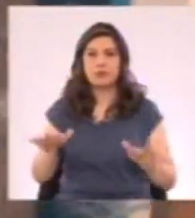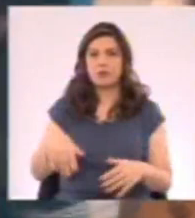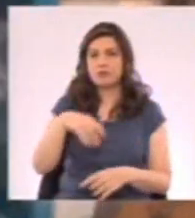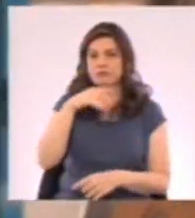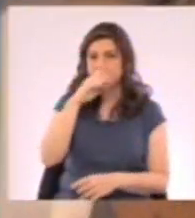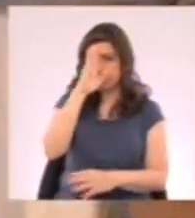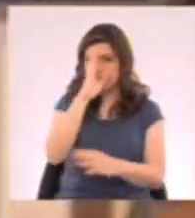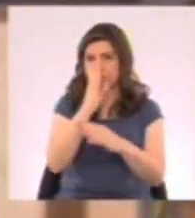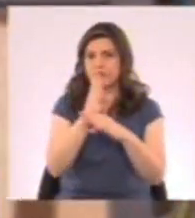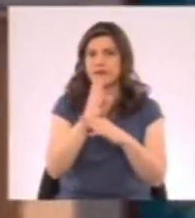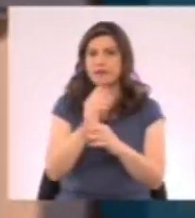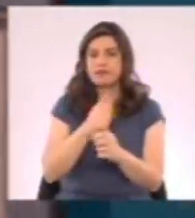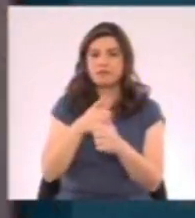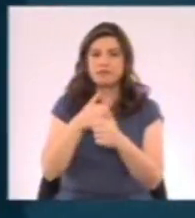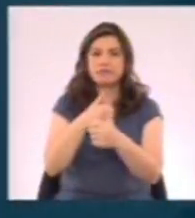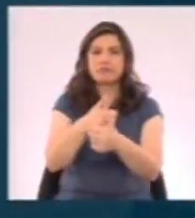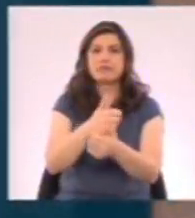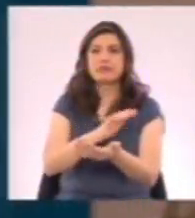ser.